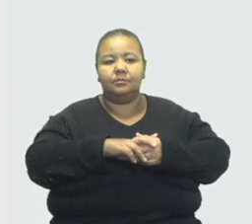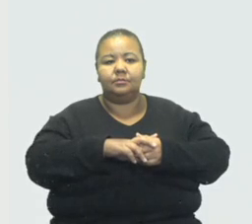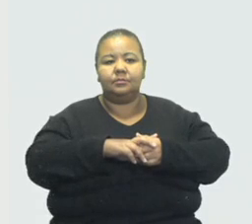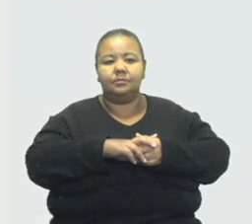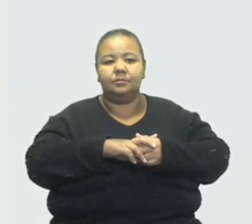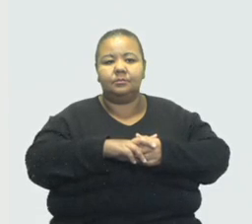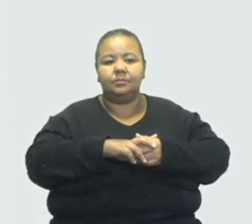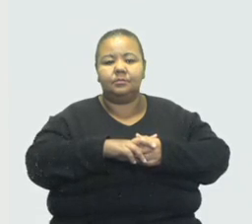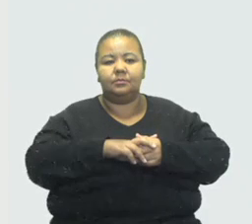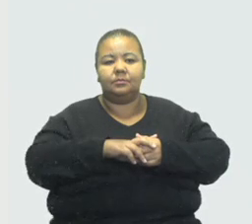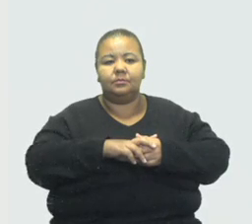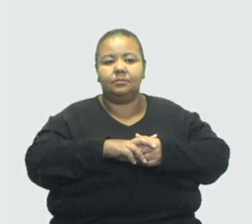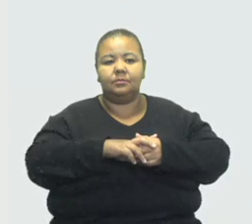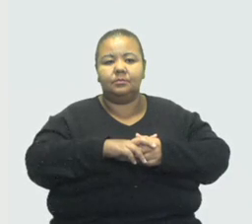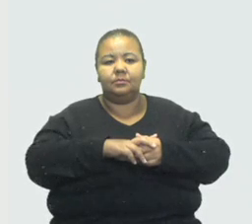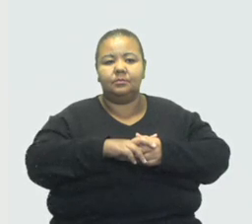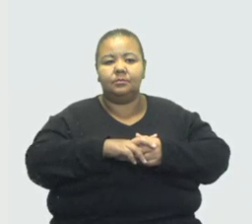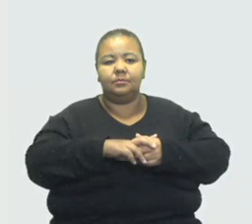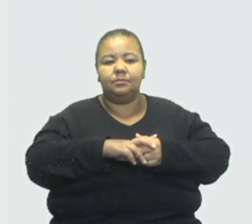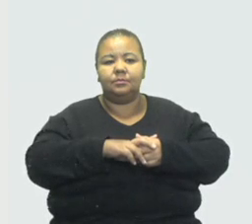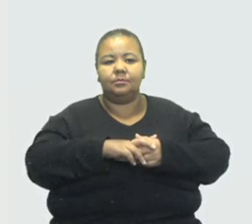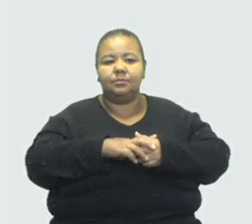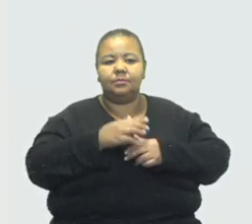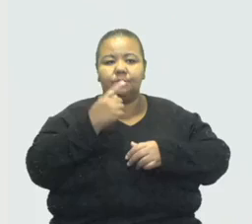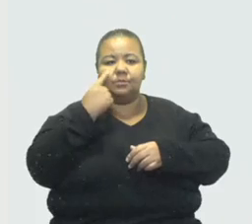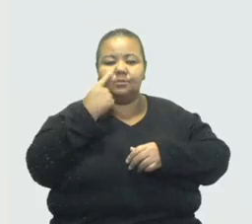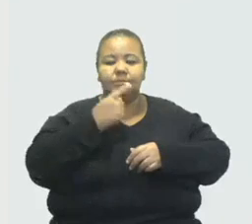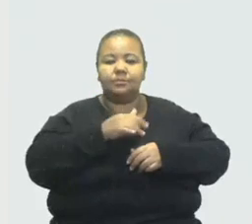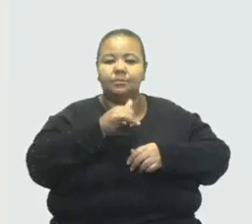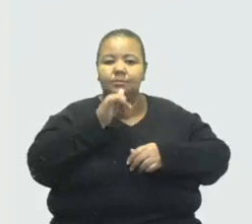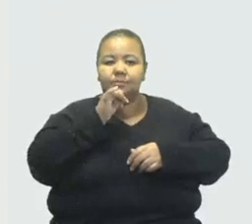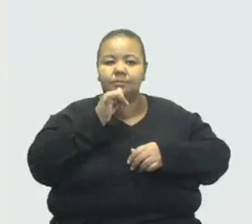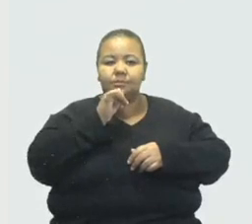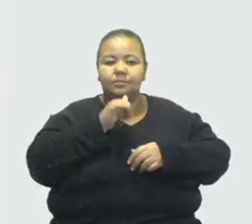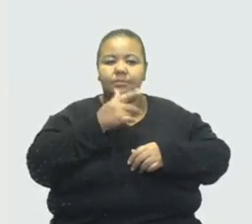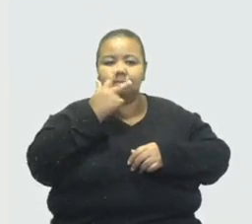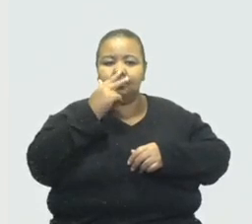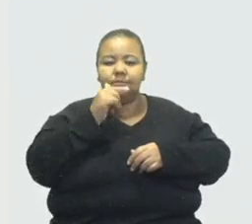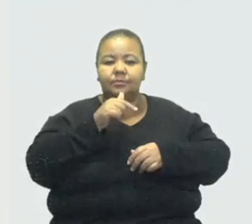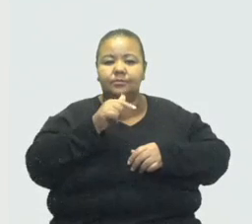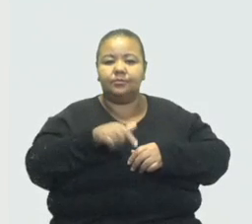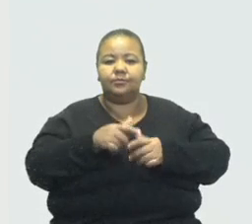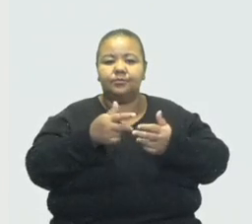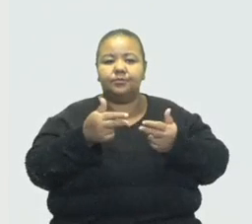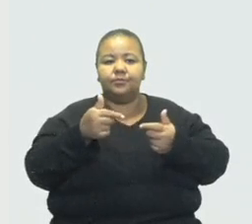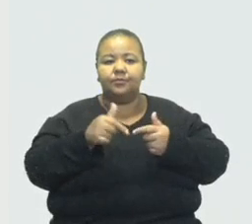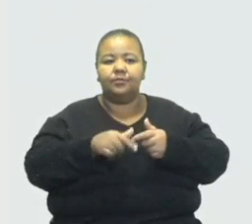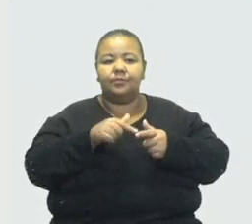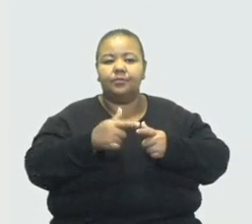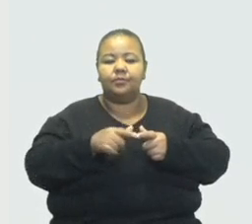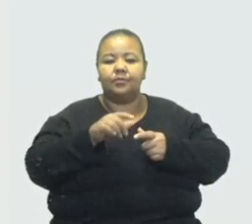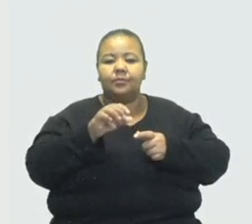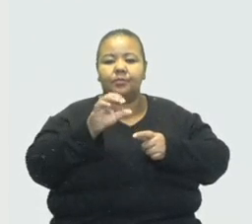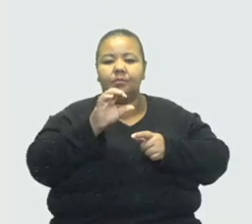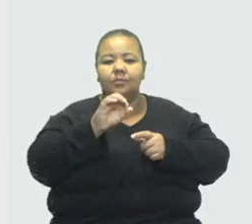Então, aqui, ó, nós temos este exemplo. Veja que aqui, ó, os elementos são nulos e eles formam